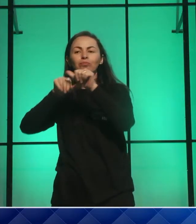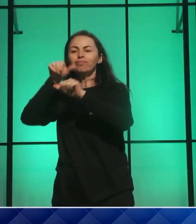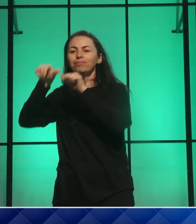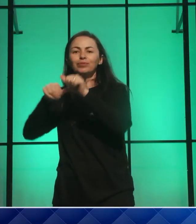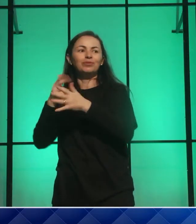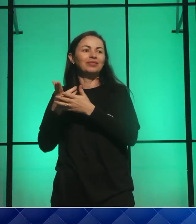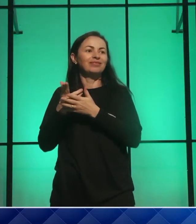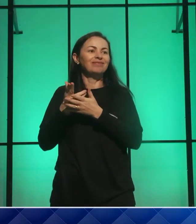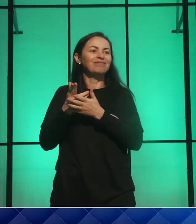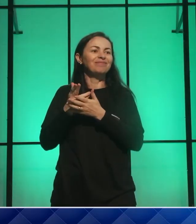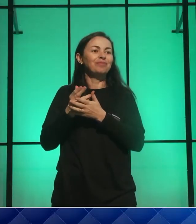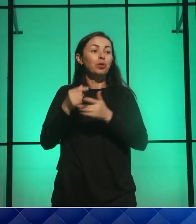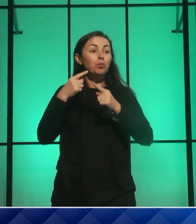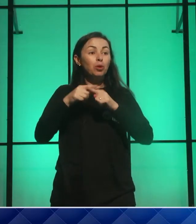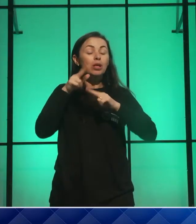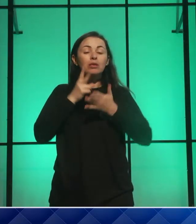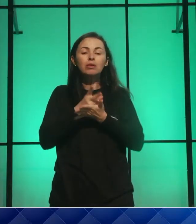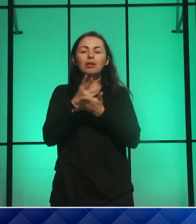bom.